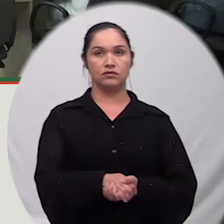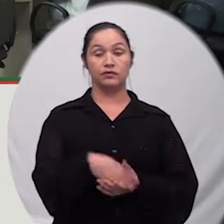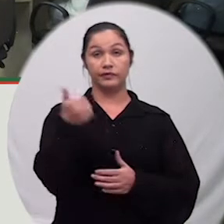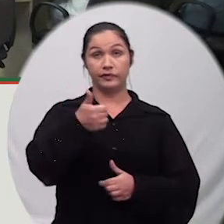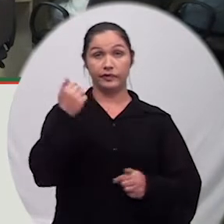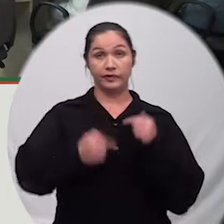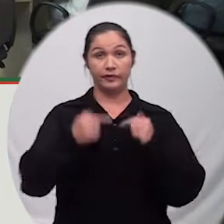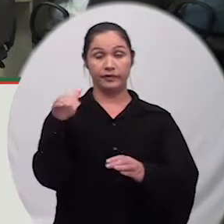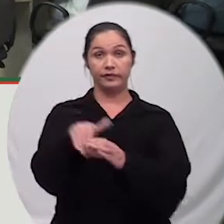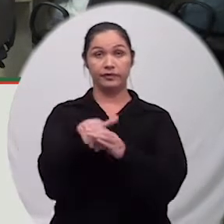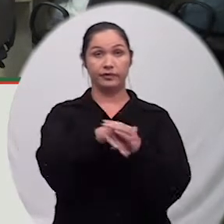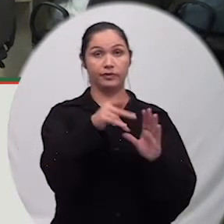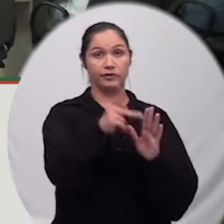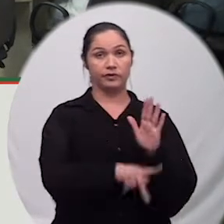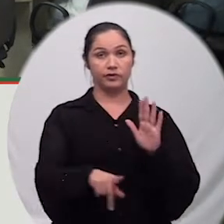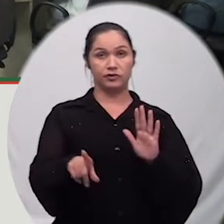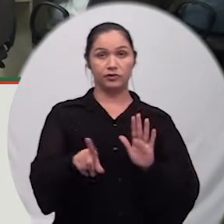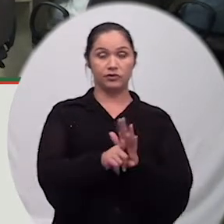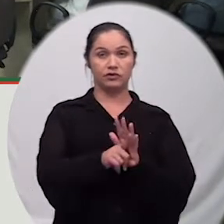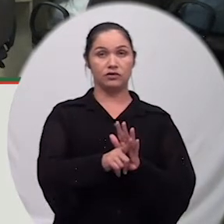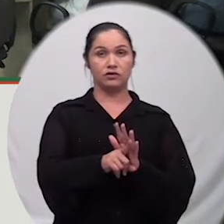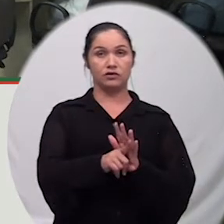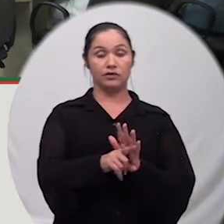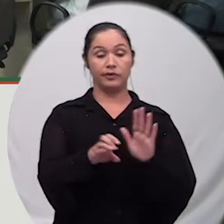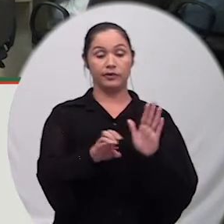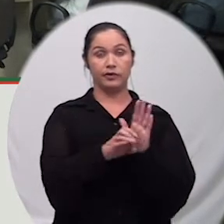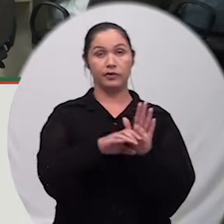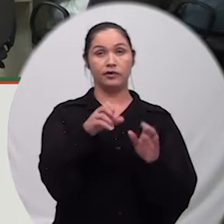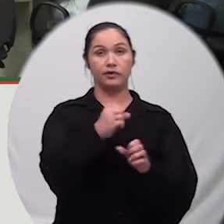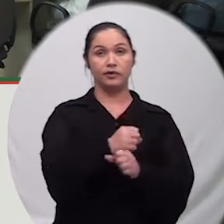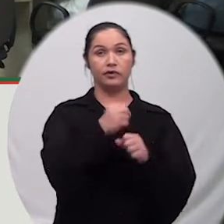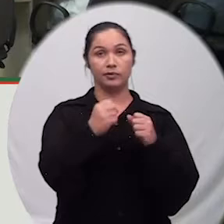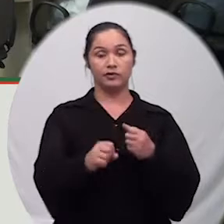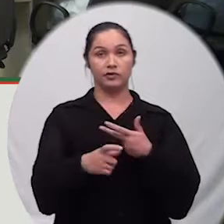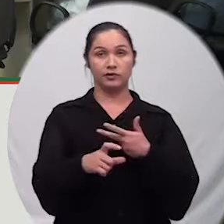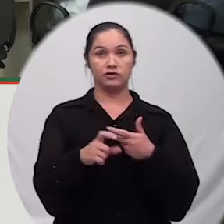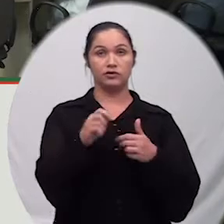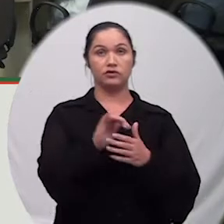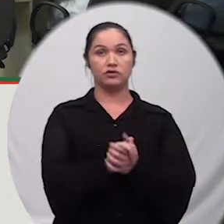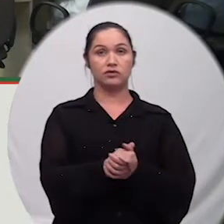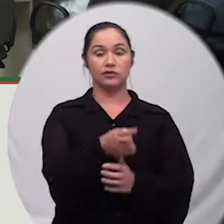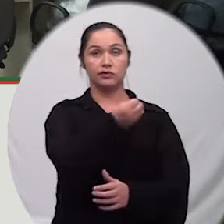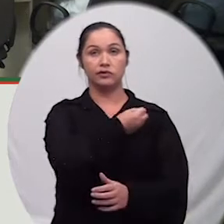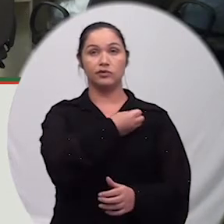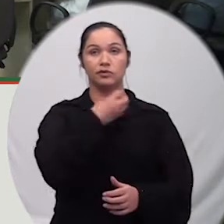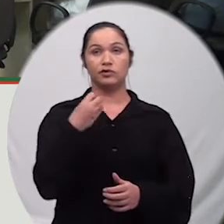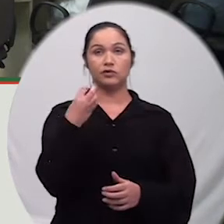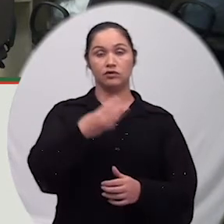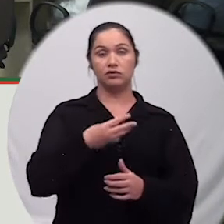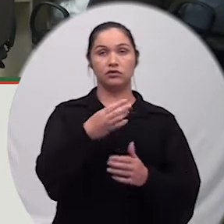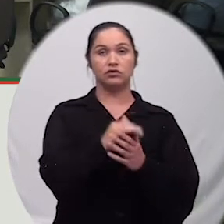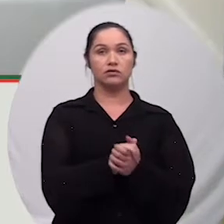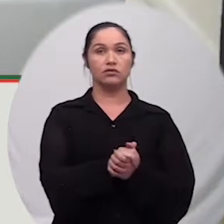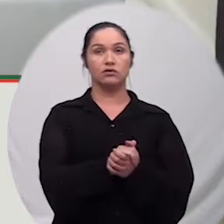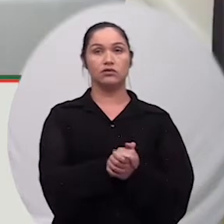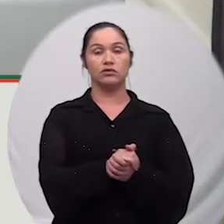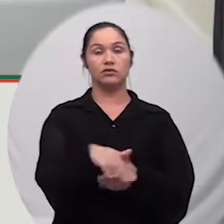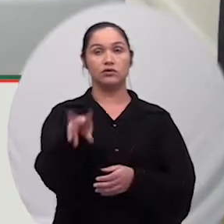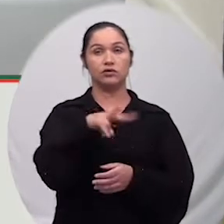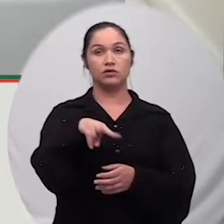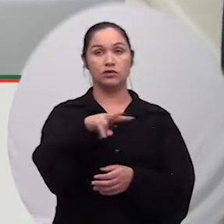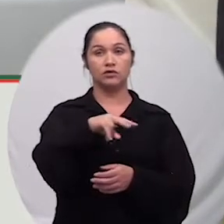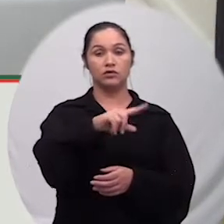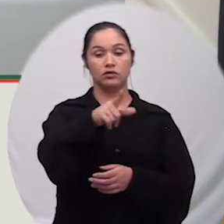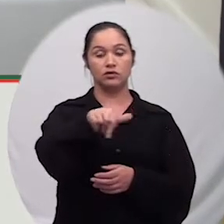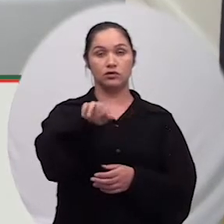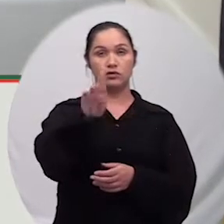Em primeira discussão e votação, o projeto de lei complementar do Legislativo PLC 03/18, proposto pelo